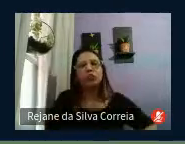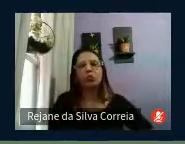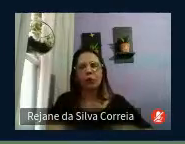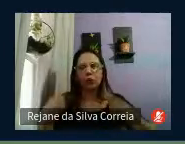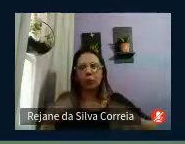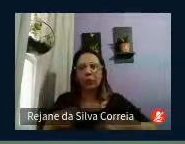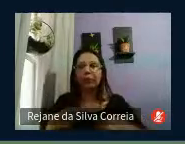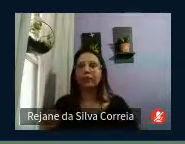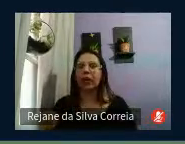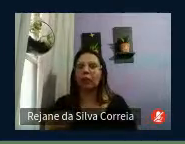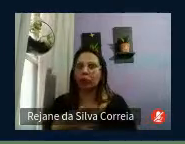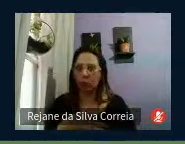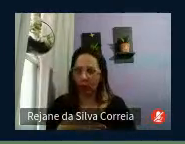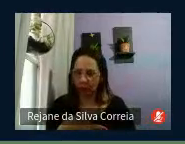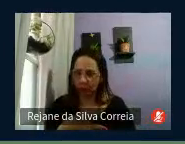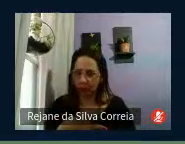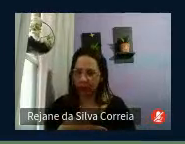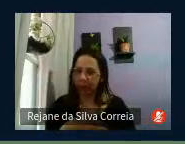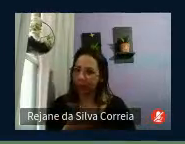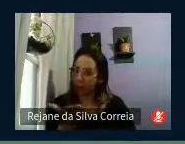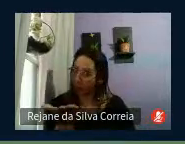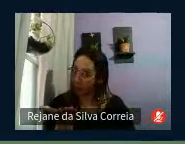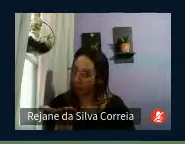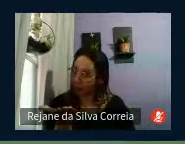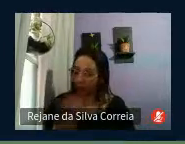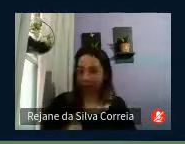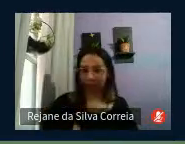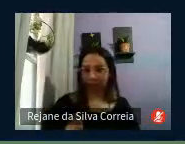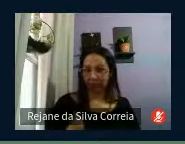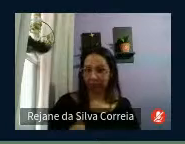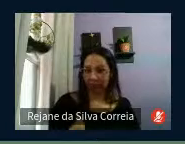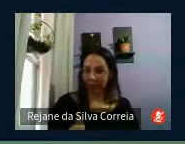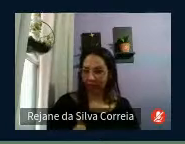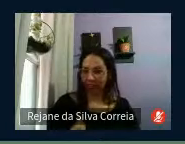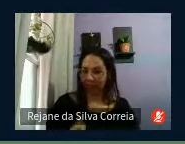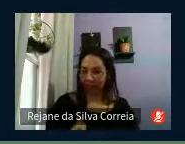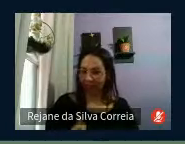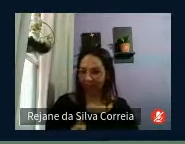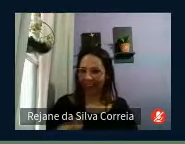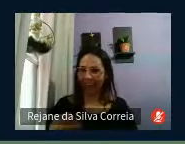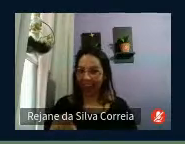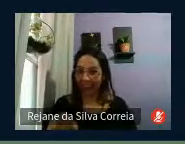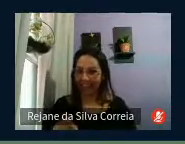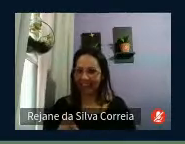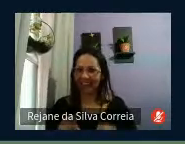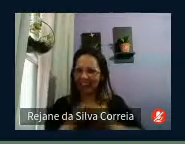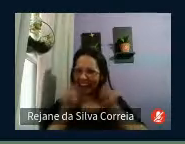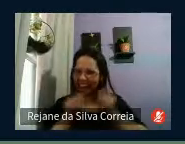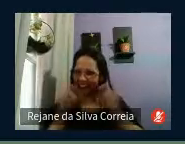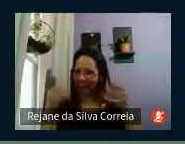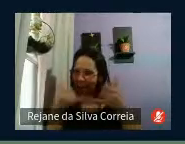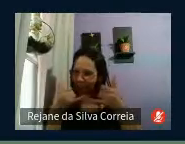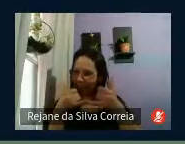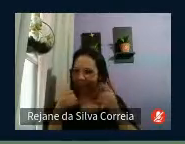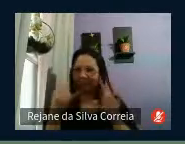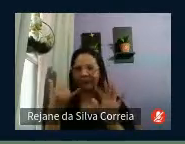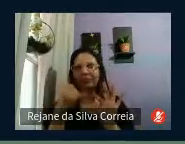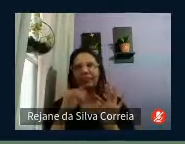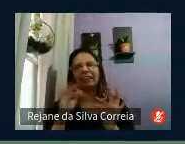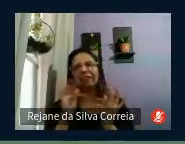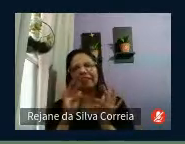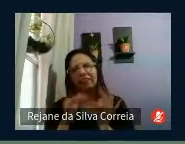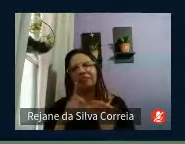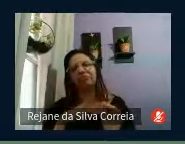completamente renovado. E quando você que me vê nessa web hoje aqui com o IFE, com esses profissionais, esses